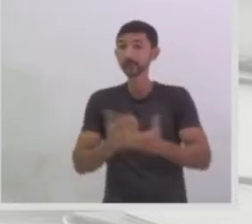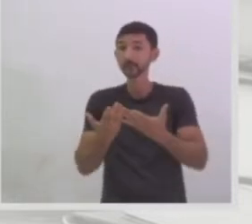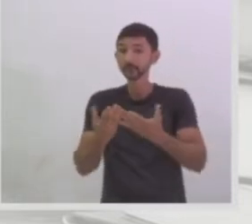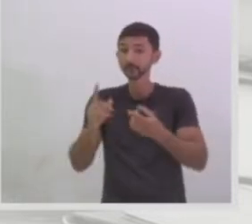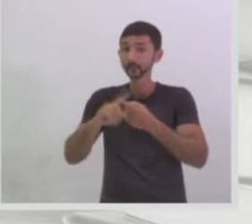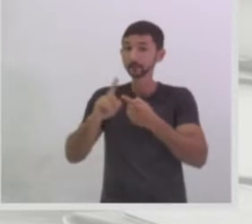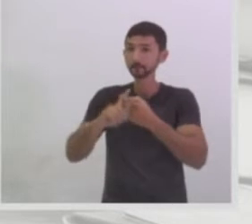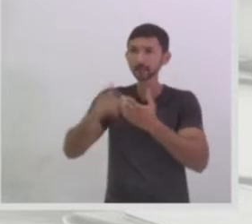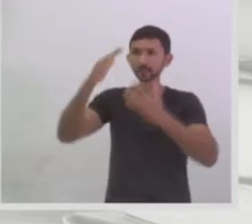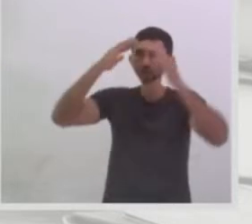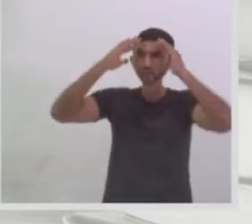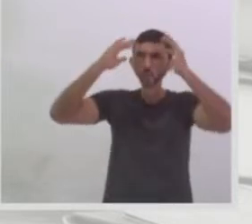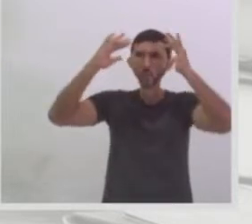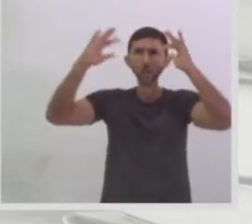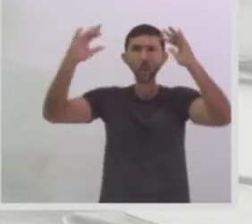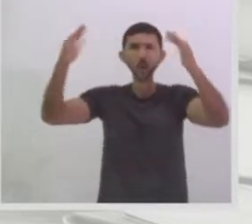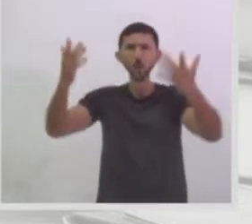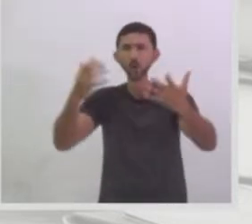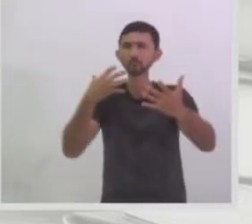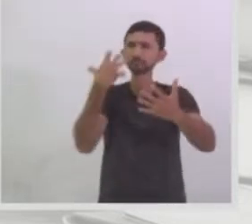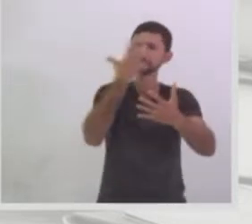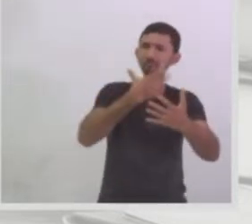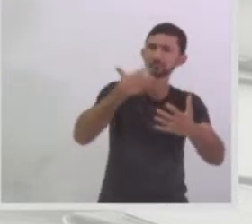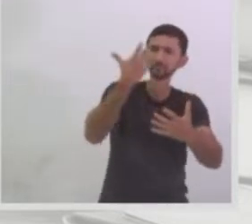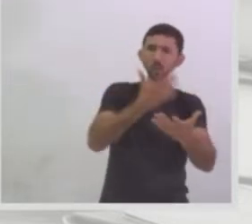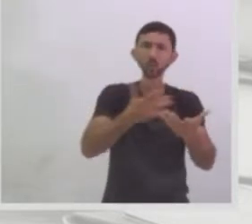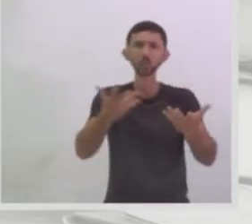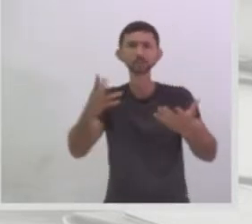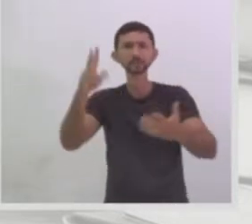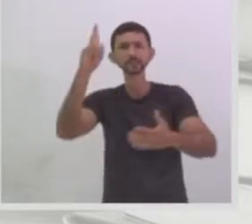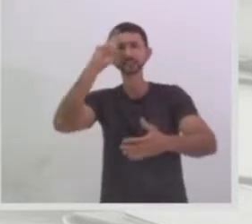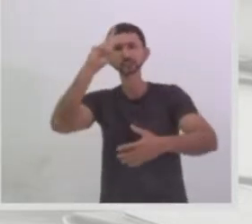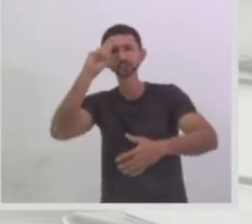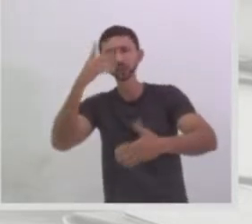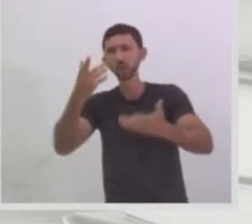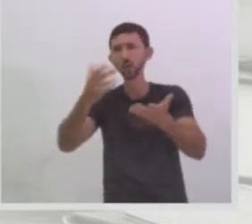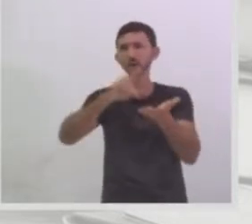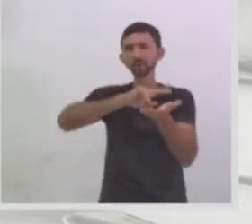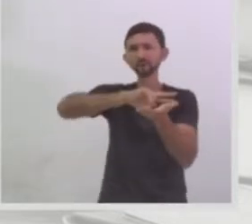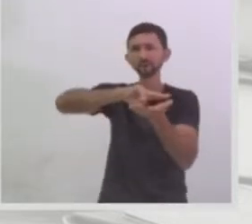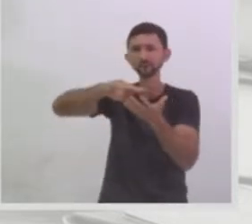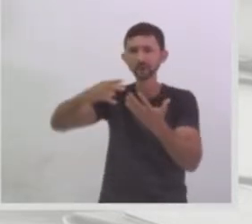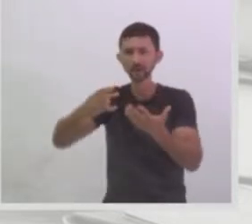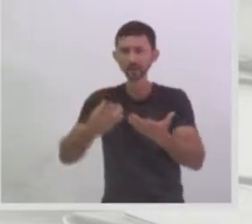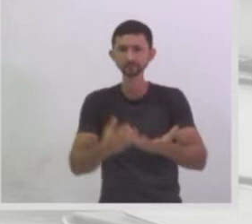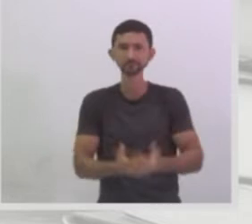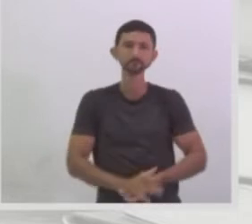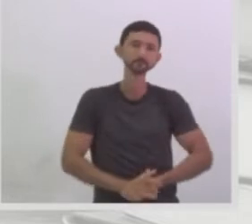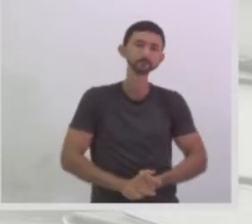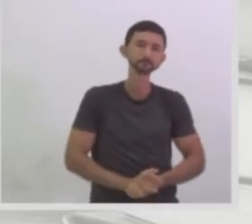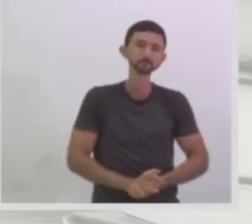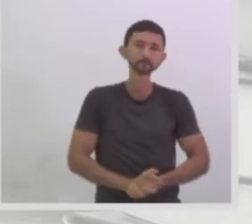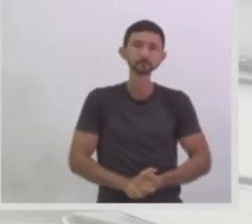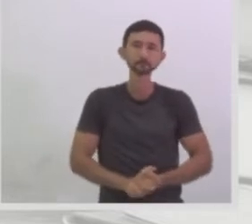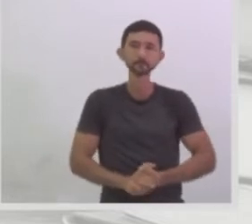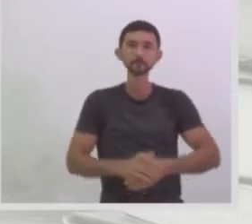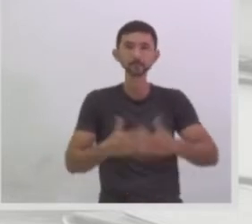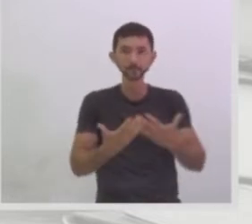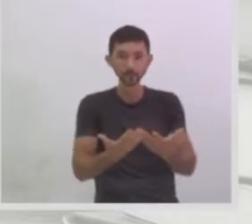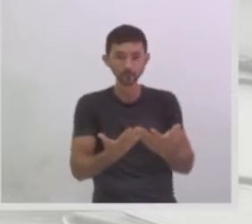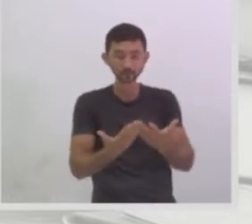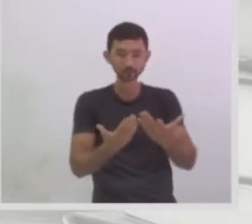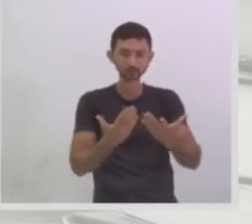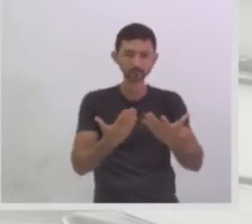imateriais, memórias, músicas, lendas, línguas, crenças, etc. Para chegar a